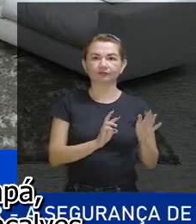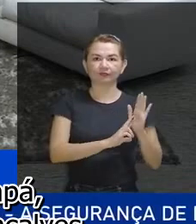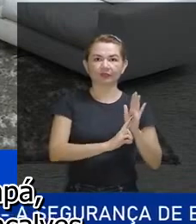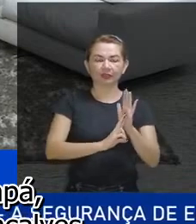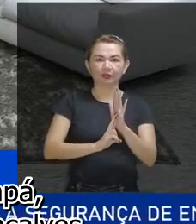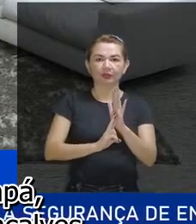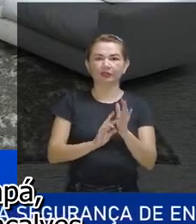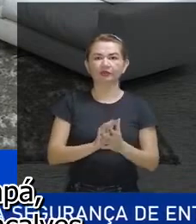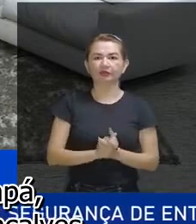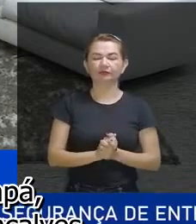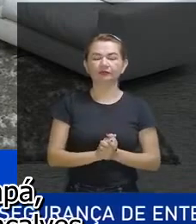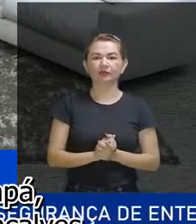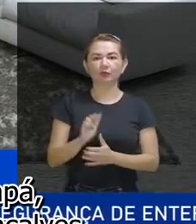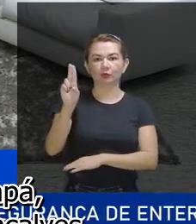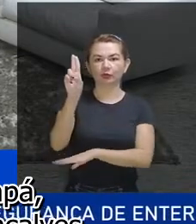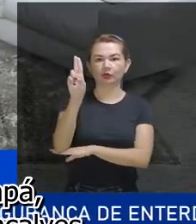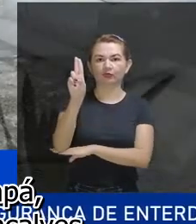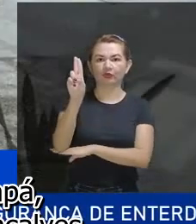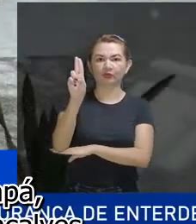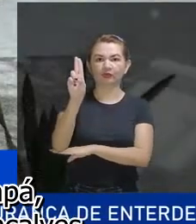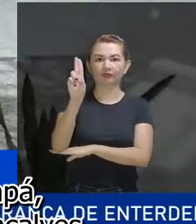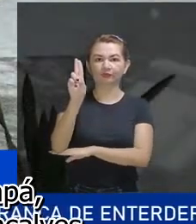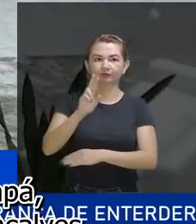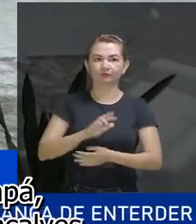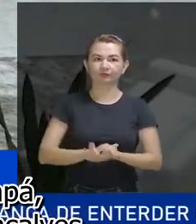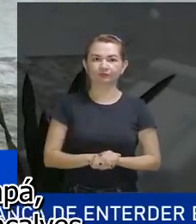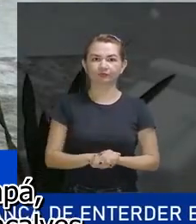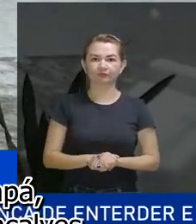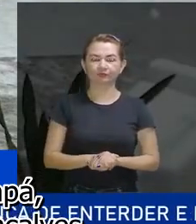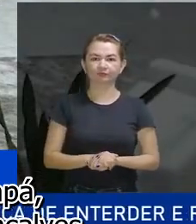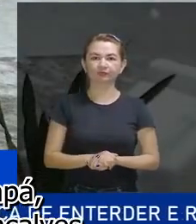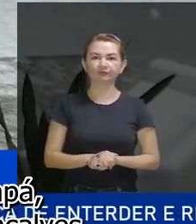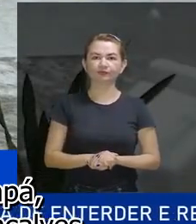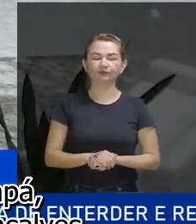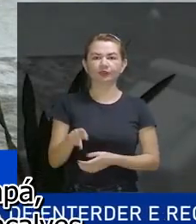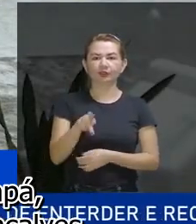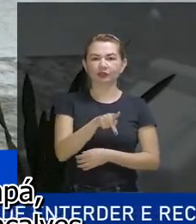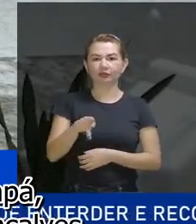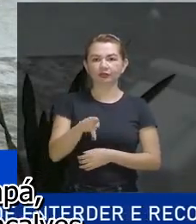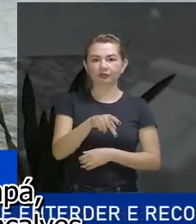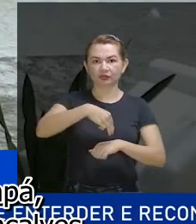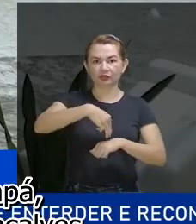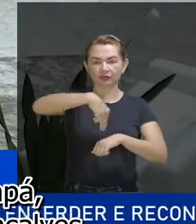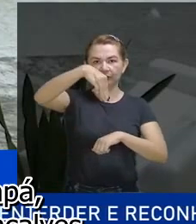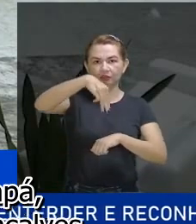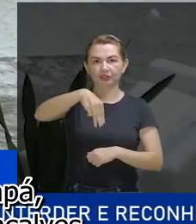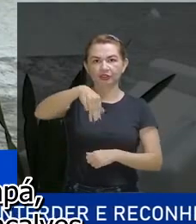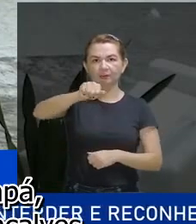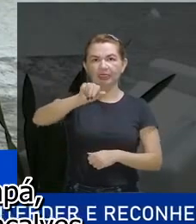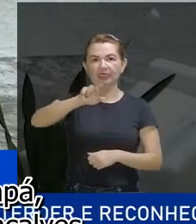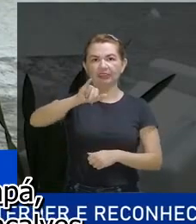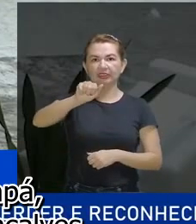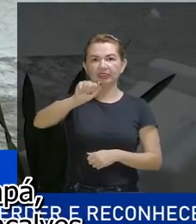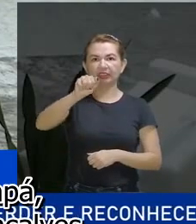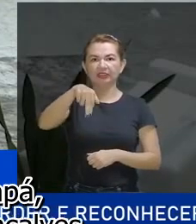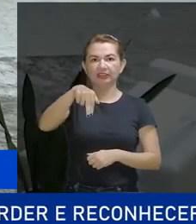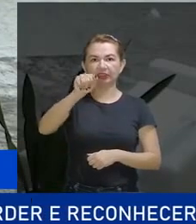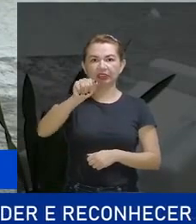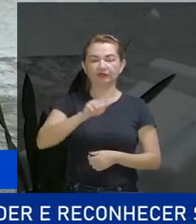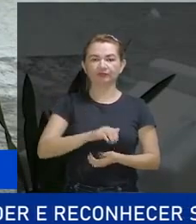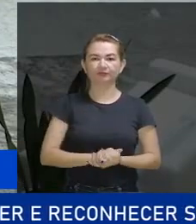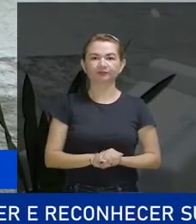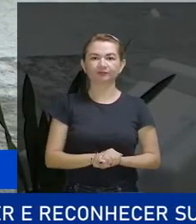Representando a Universidade Federal do Amapá, Unifap, professora mestra Mariana de Araújo